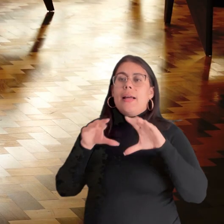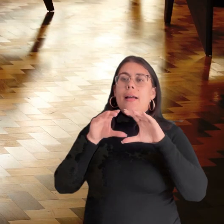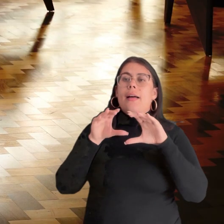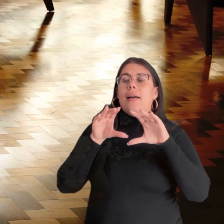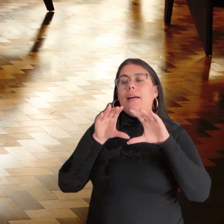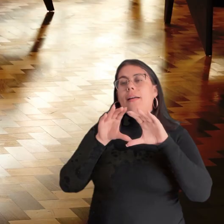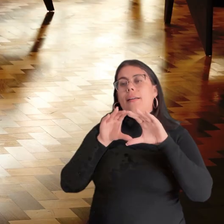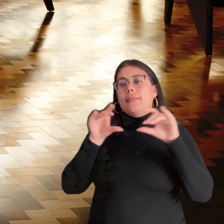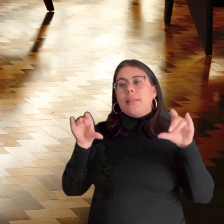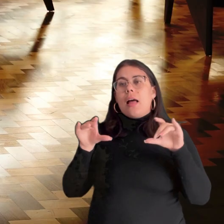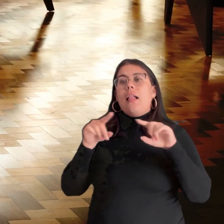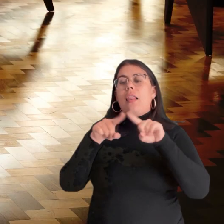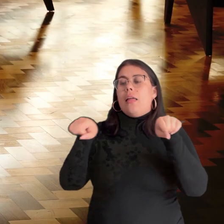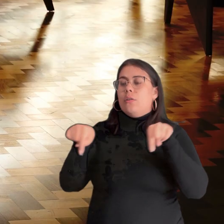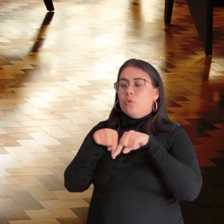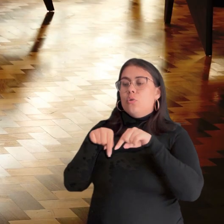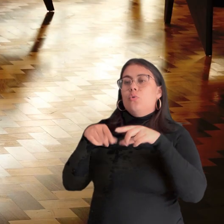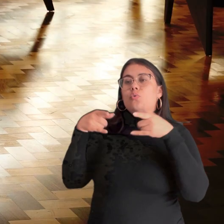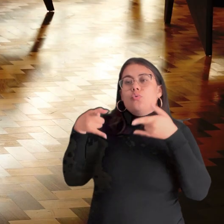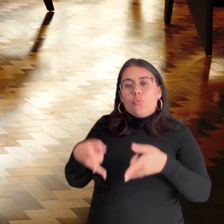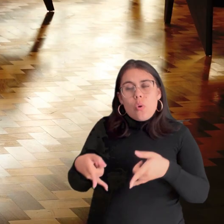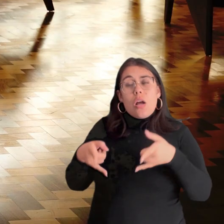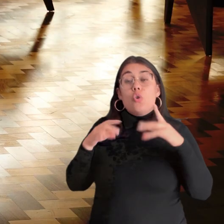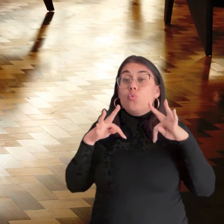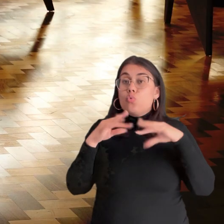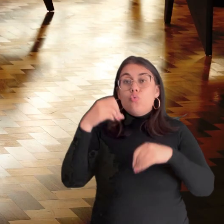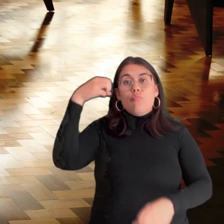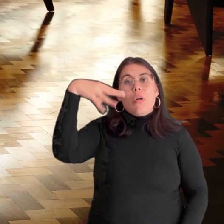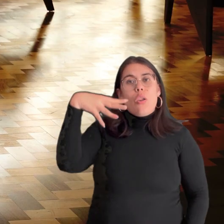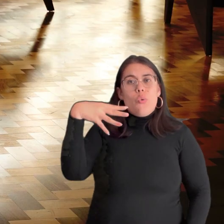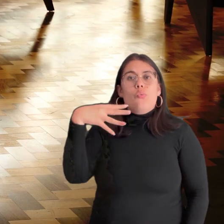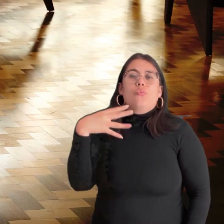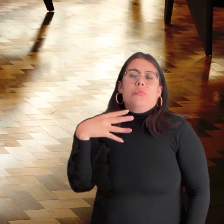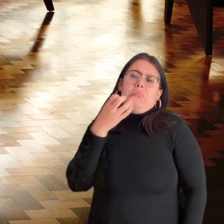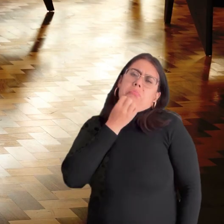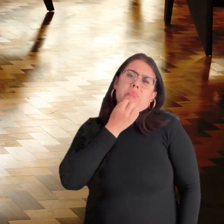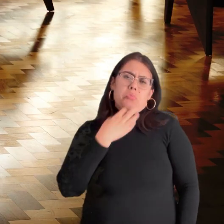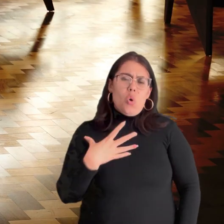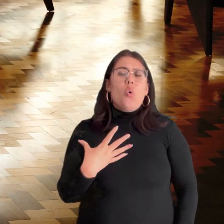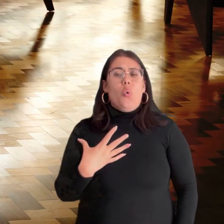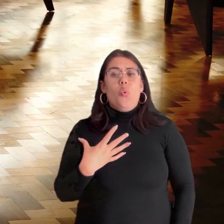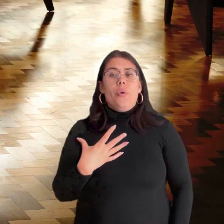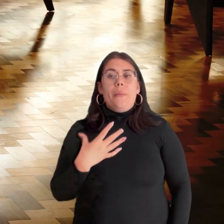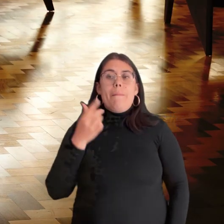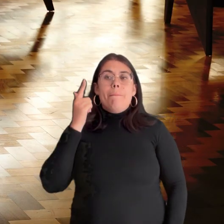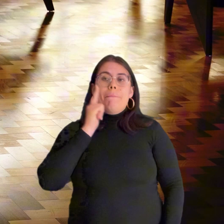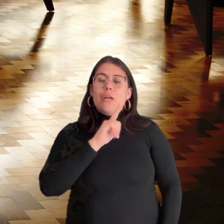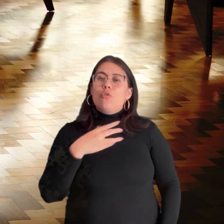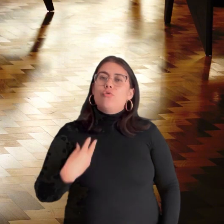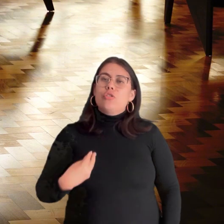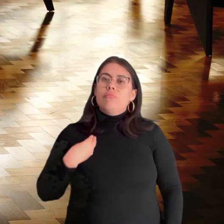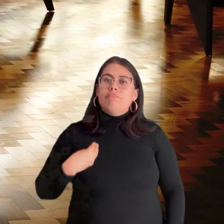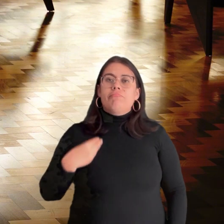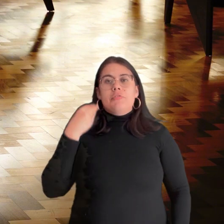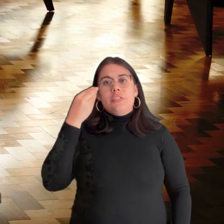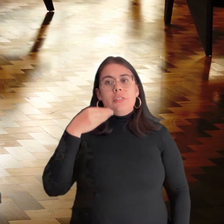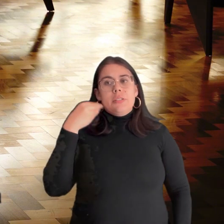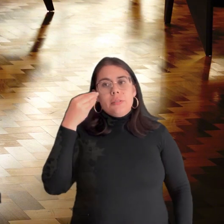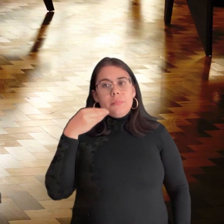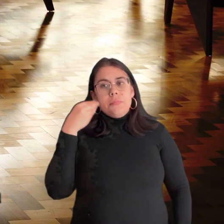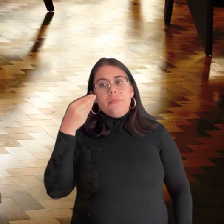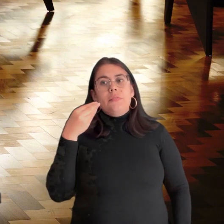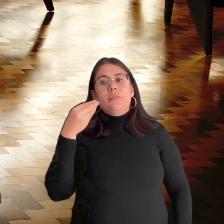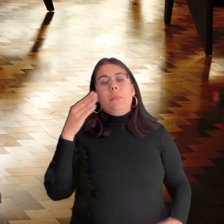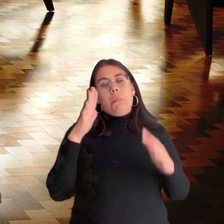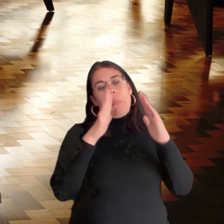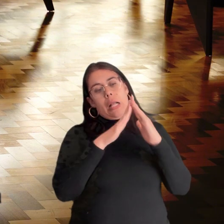luz muito bem dosada para se viver dentro desses ambientes, seja como uma casa, seja como uma galeria de arte. O que é